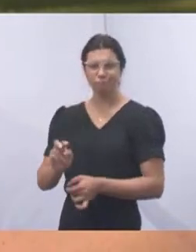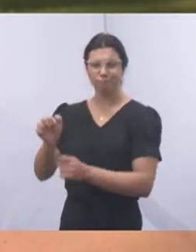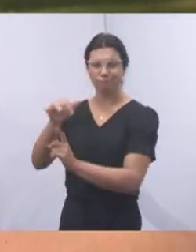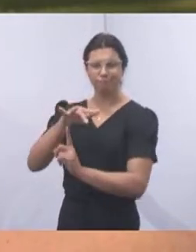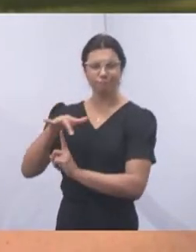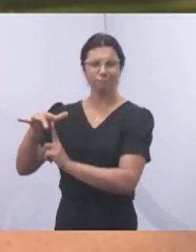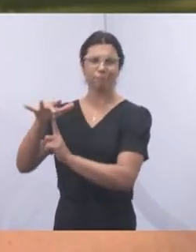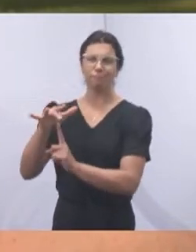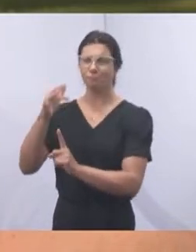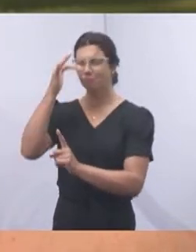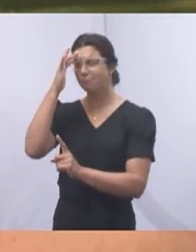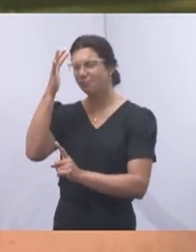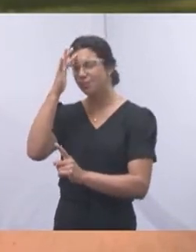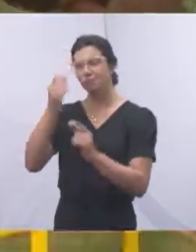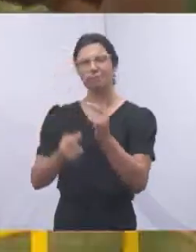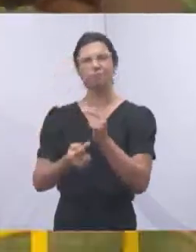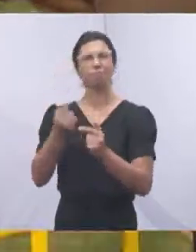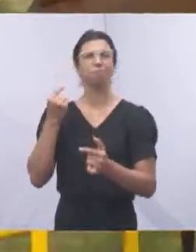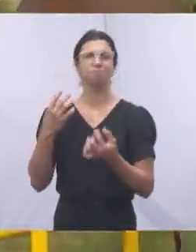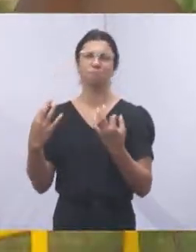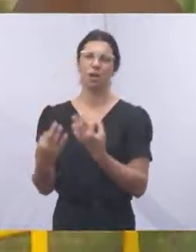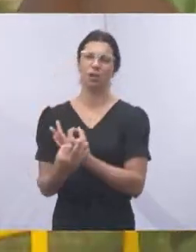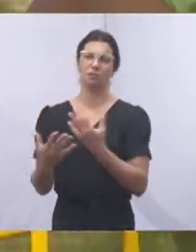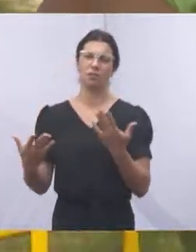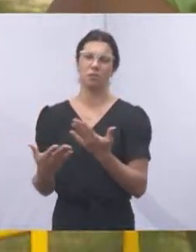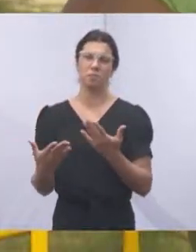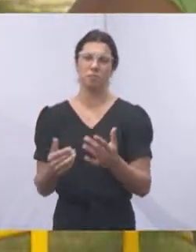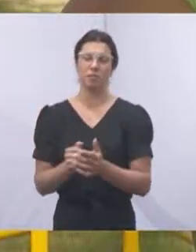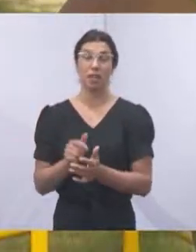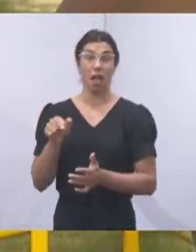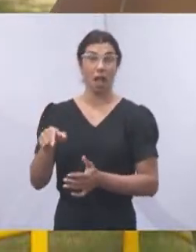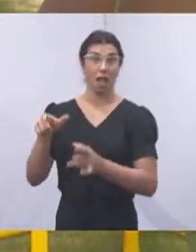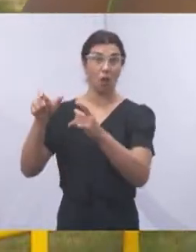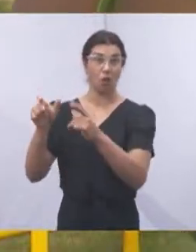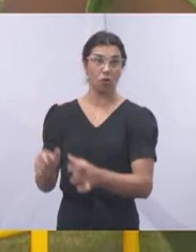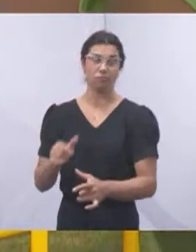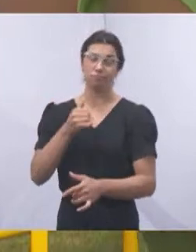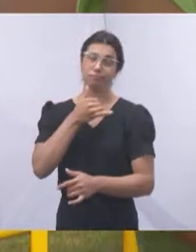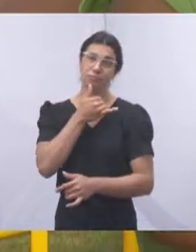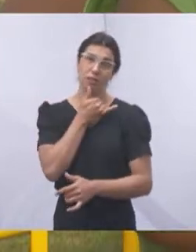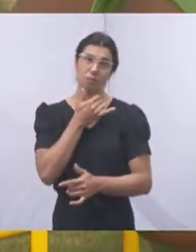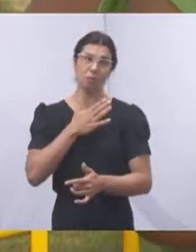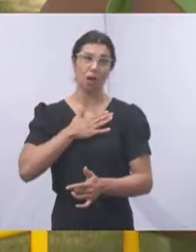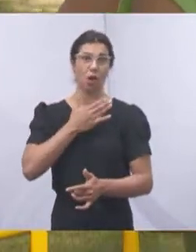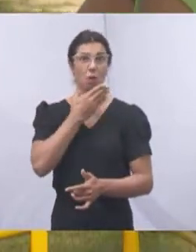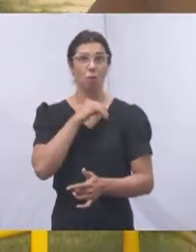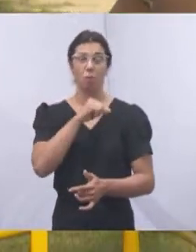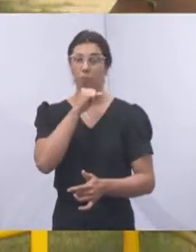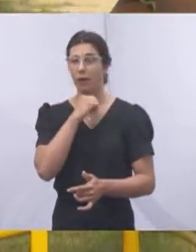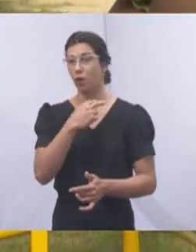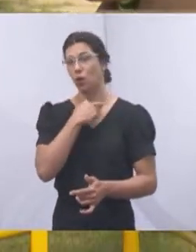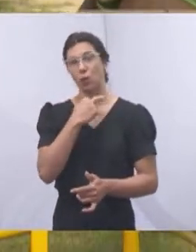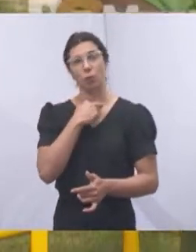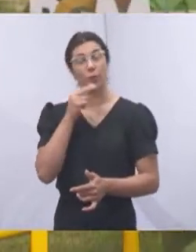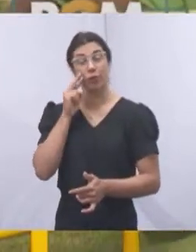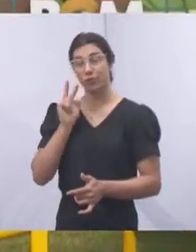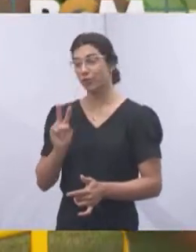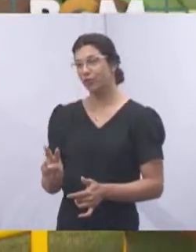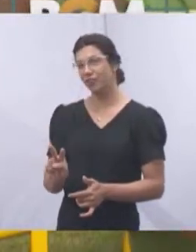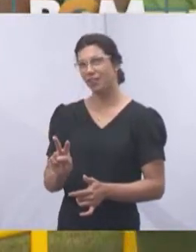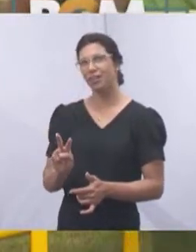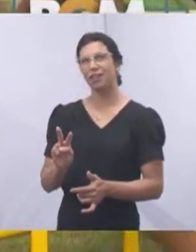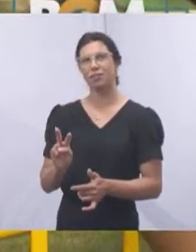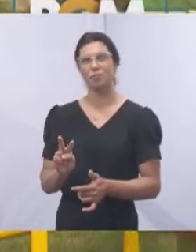seria. Ficou perfeito aqui. Aqui vai ficar um lugar que, infelizmente, ele não pode estar presente para ver o bisneto